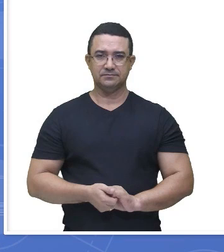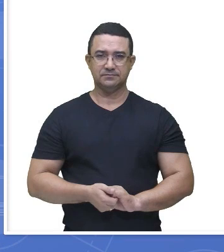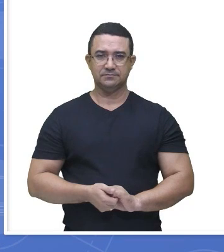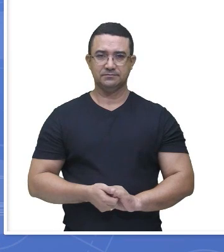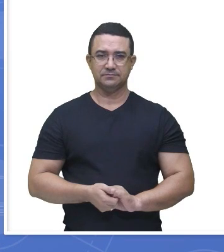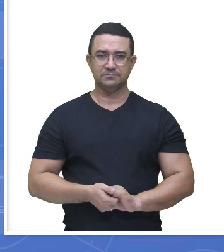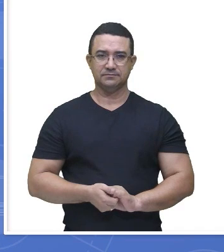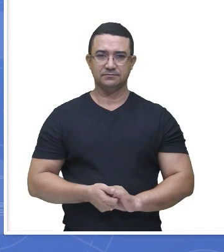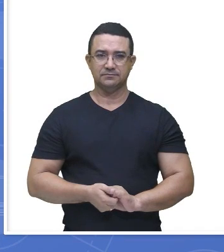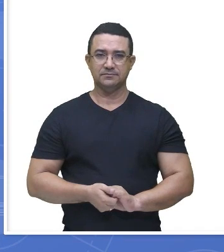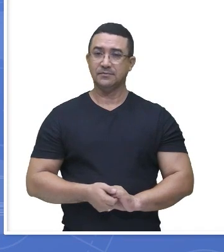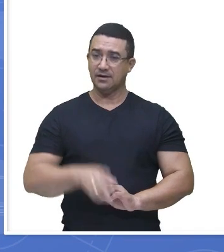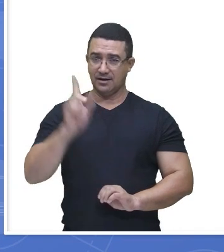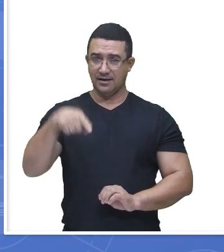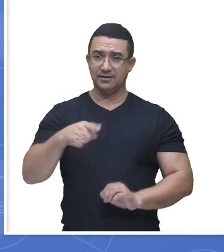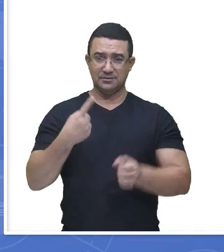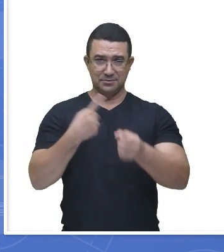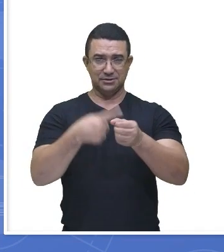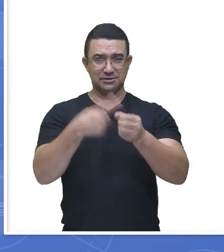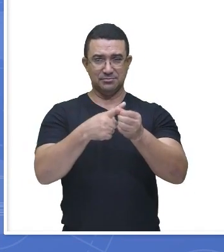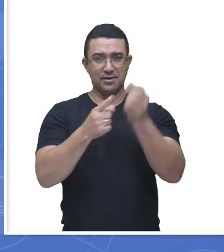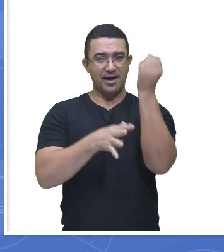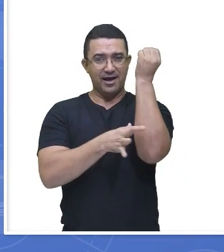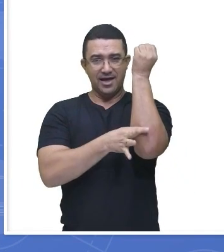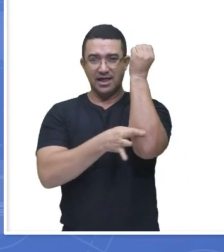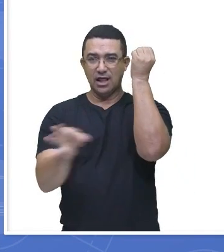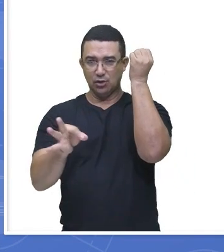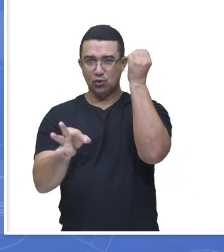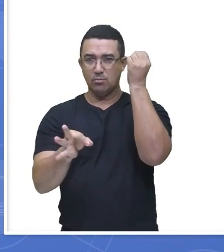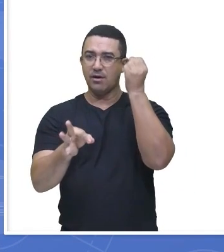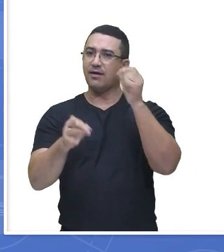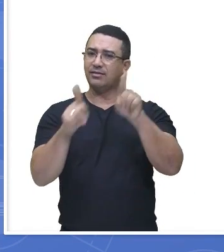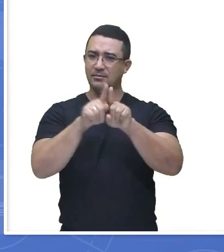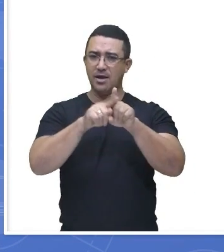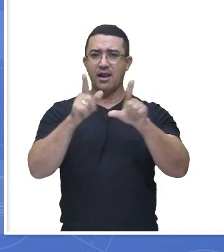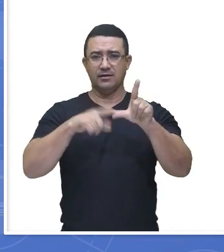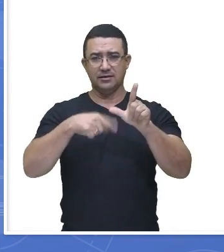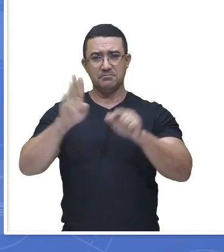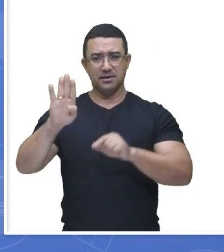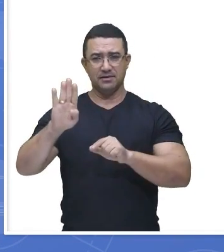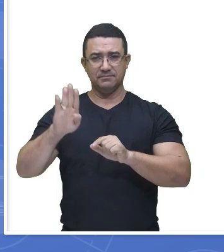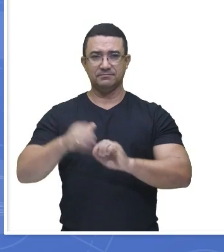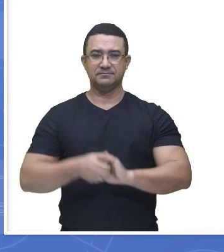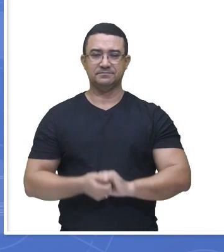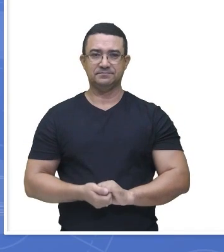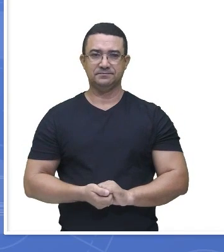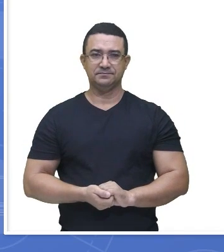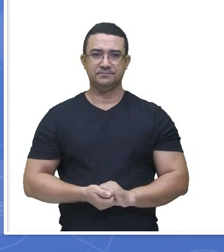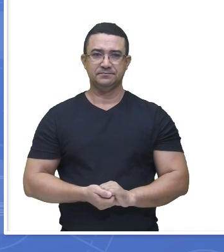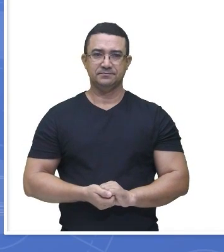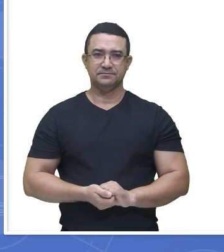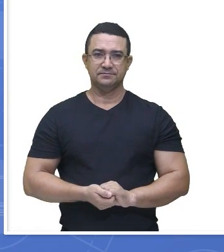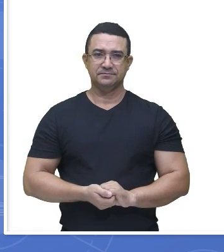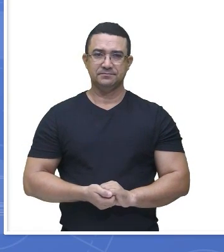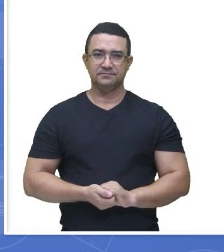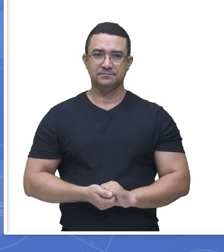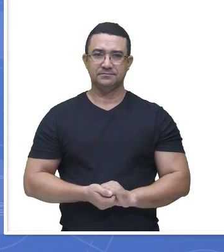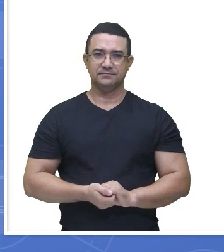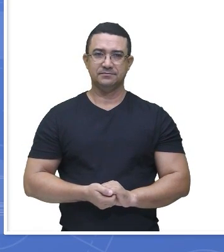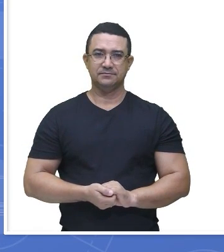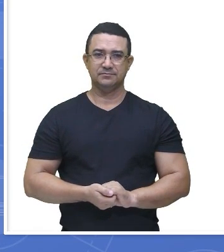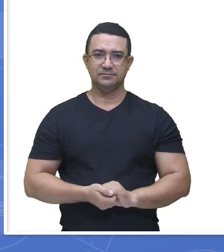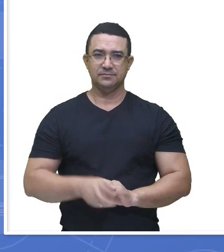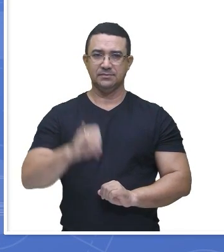Bom, é de Iranduba. E então a alternativa B também. Parabéns, parabéns. Mais alguém?